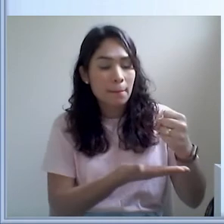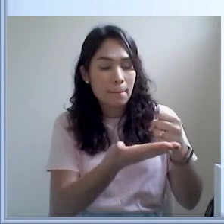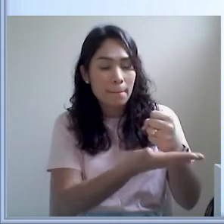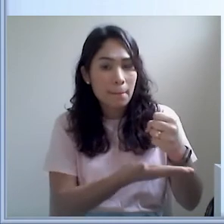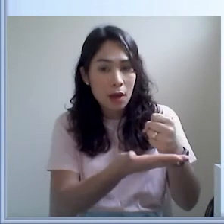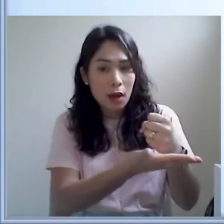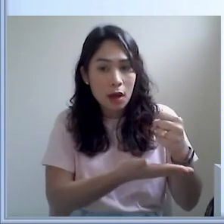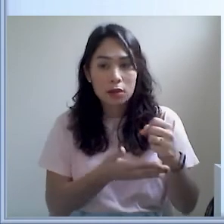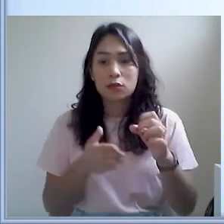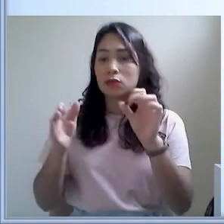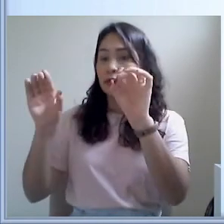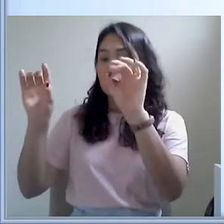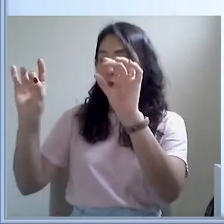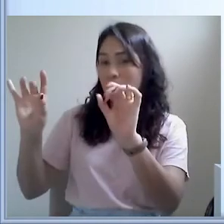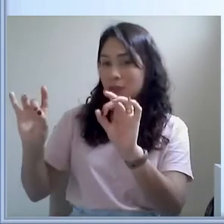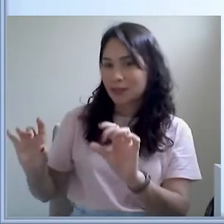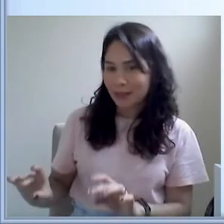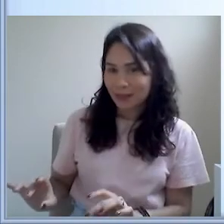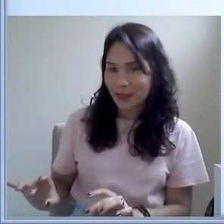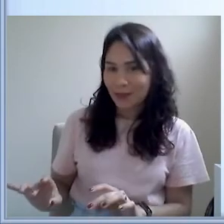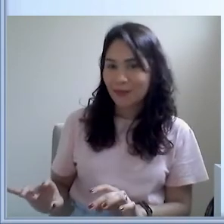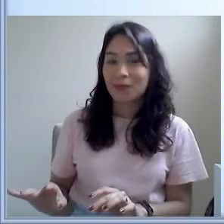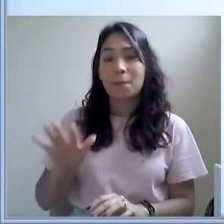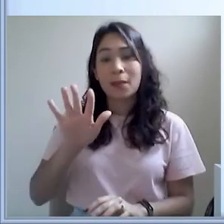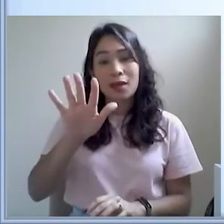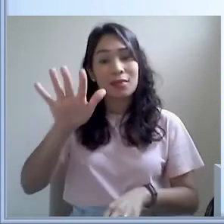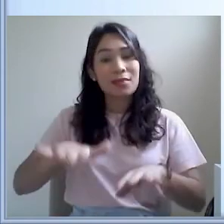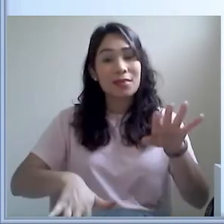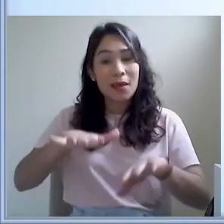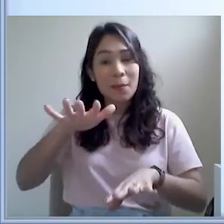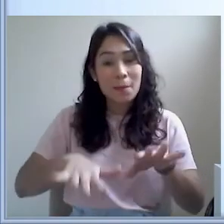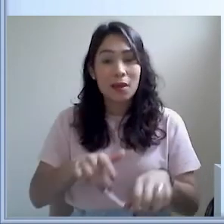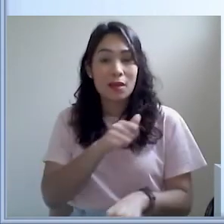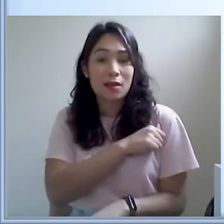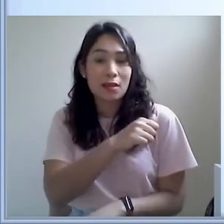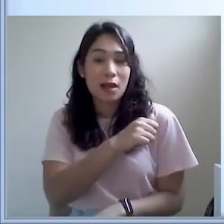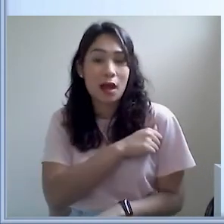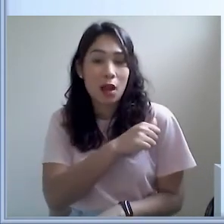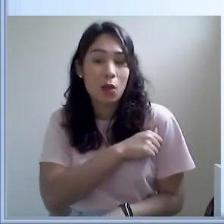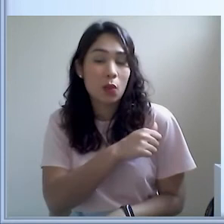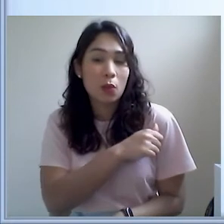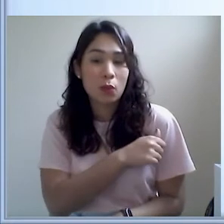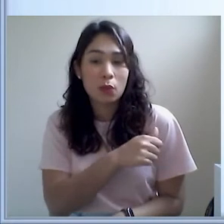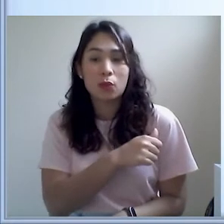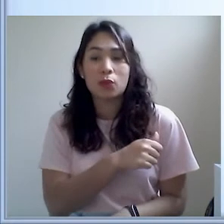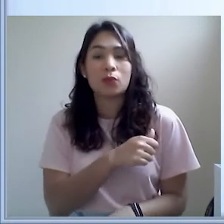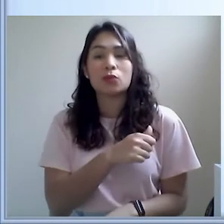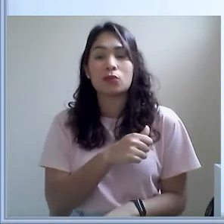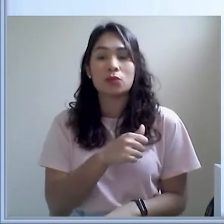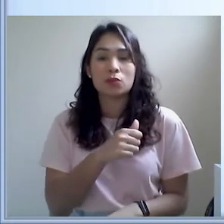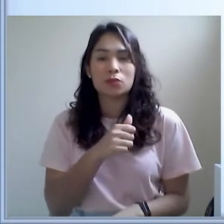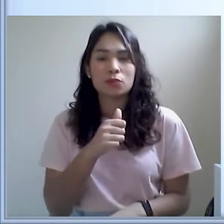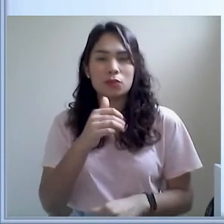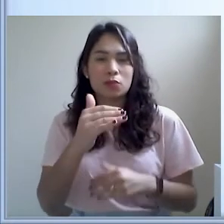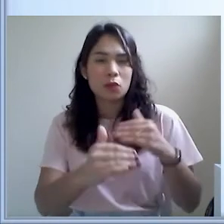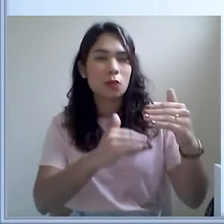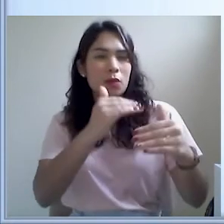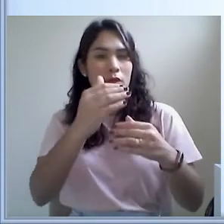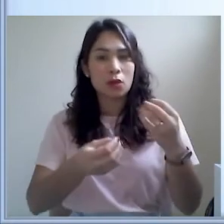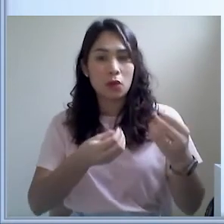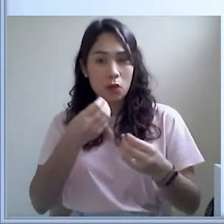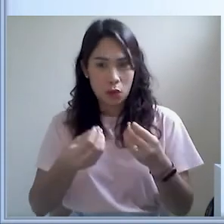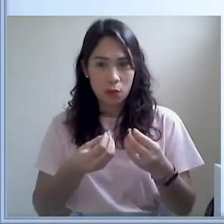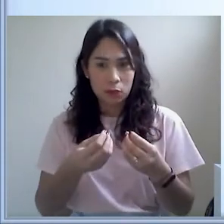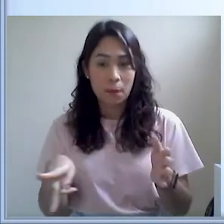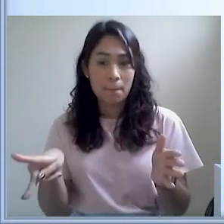básicos e de sistemas, de acordo com o avanço da complexidade de discussão dos temas vinculados à oferta das